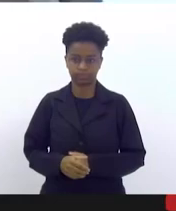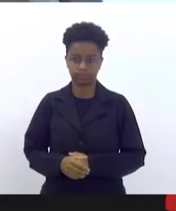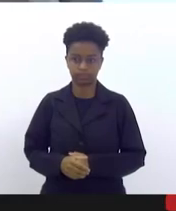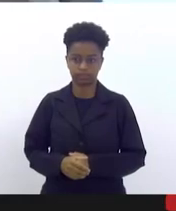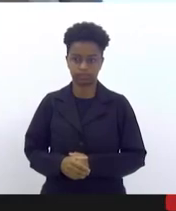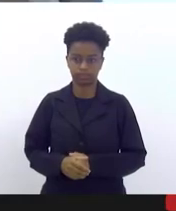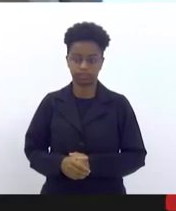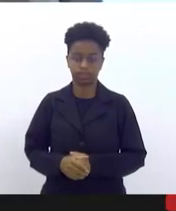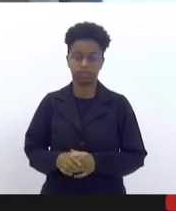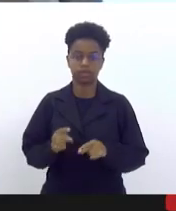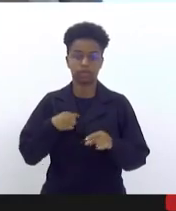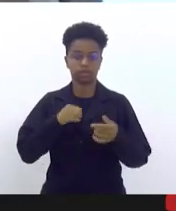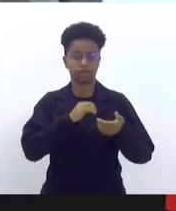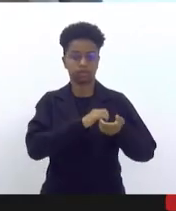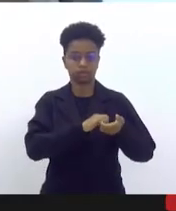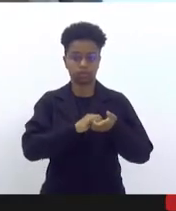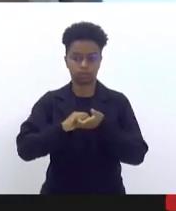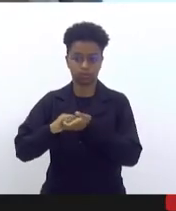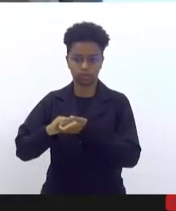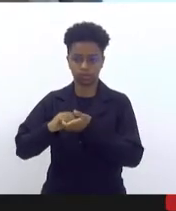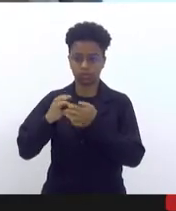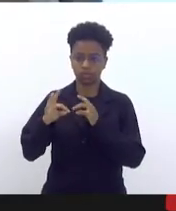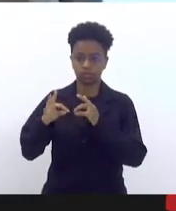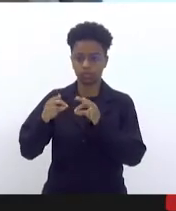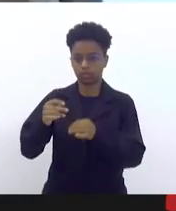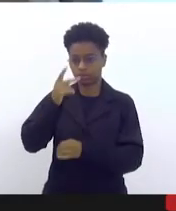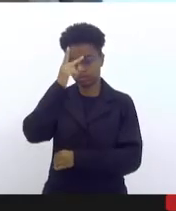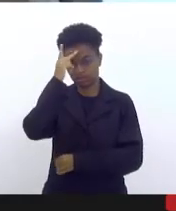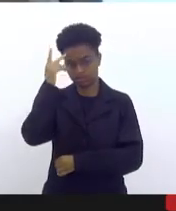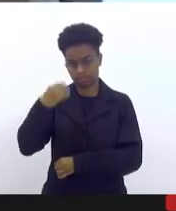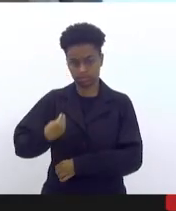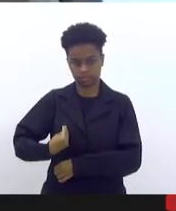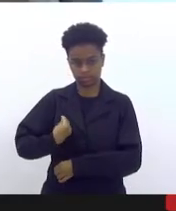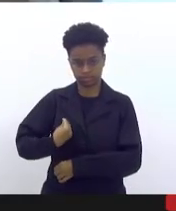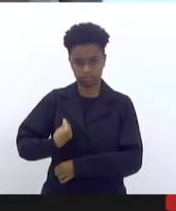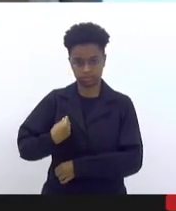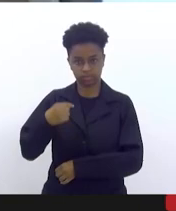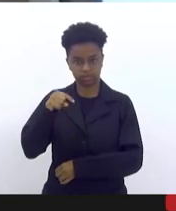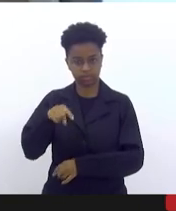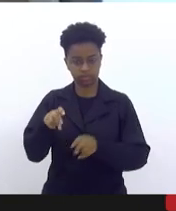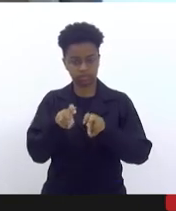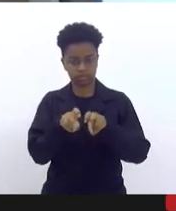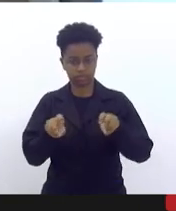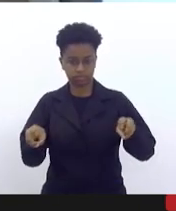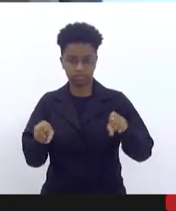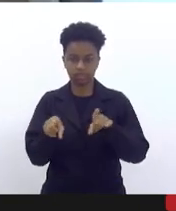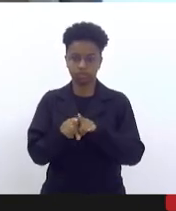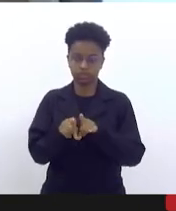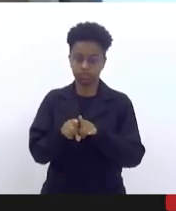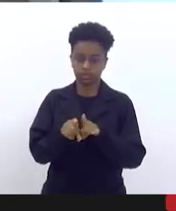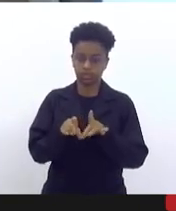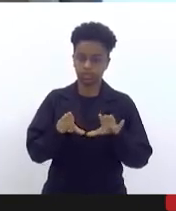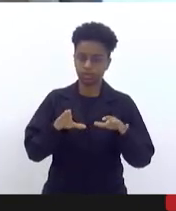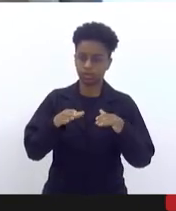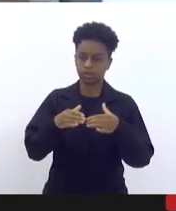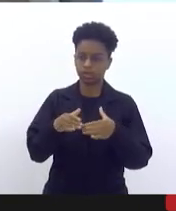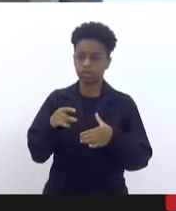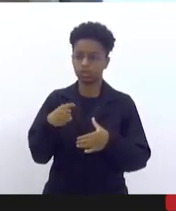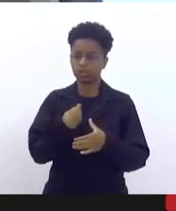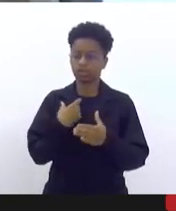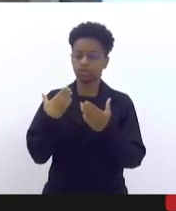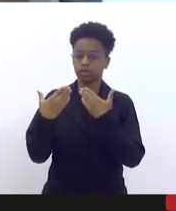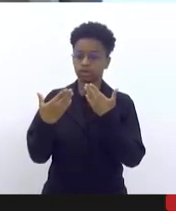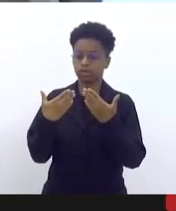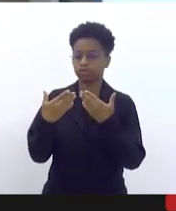Senhor eu cumprimento todos os demais integrantes da mesa e dessa comissão para a gente falar um pouco sobre os